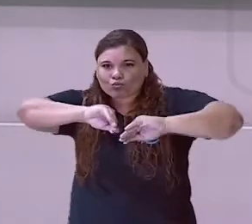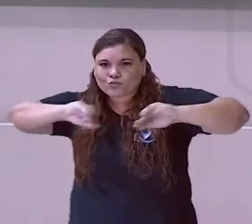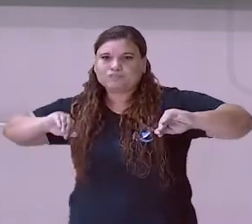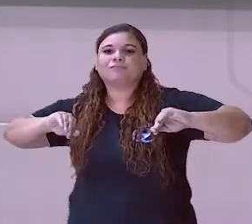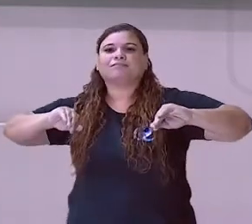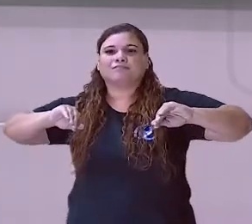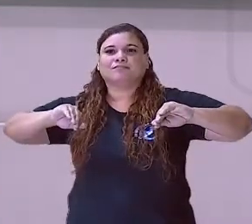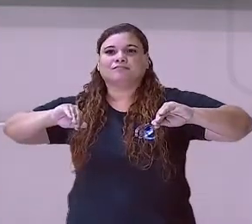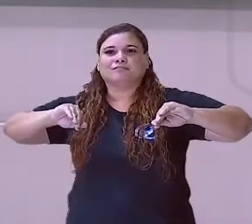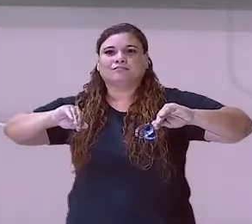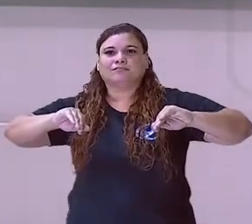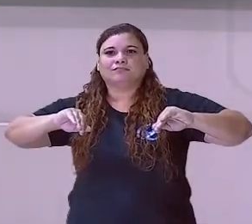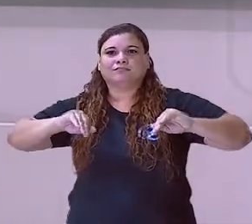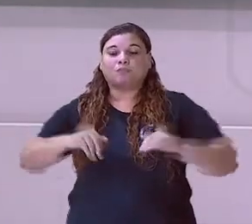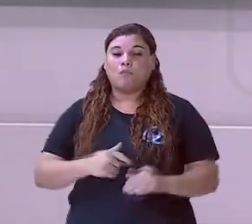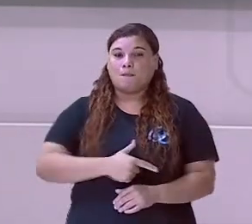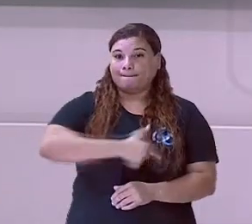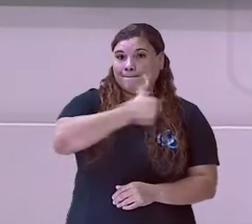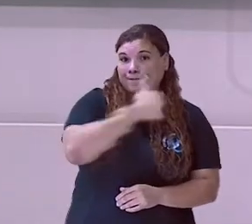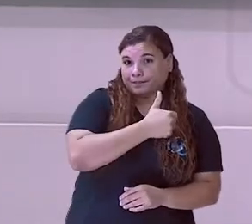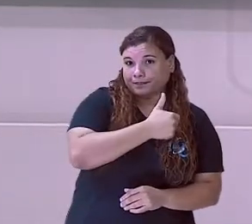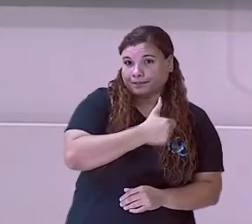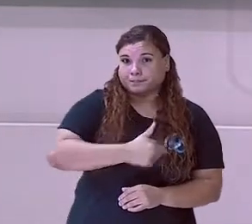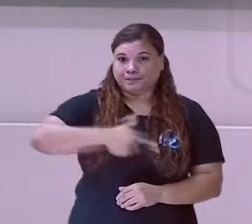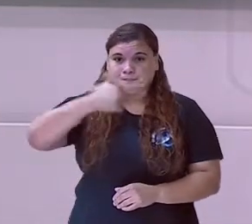Primeiro, segundo e terceiro mundo.